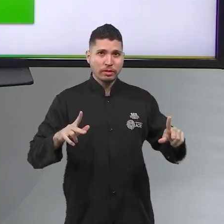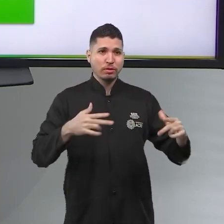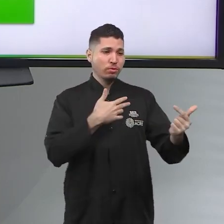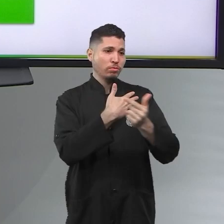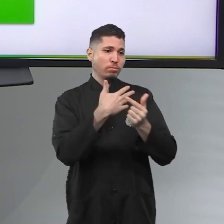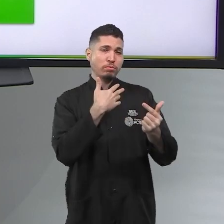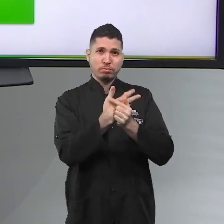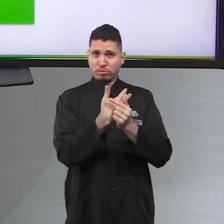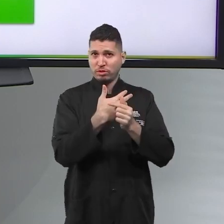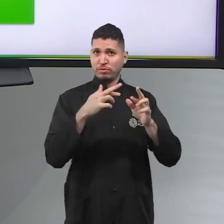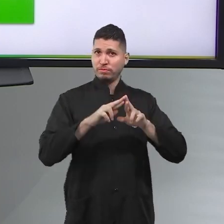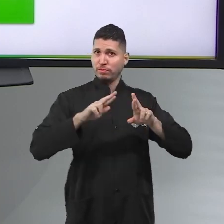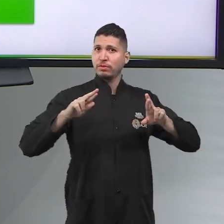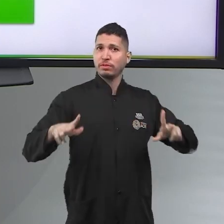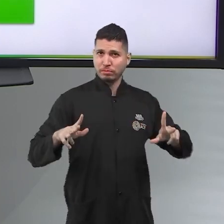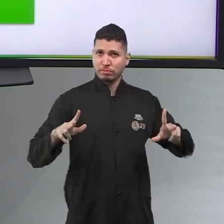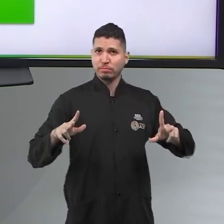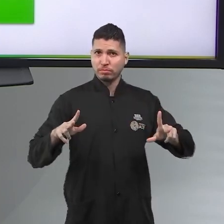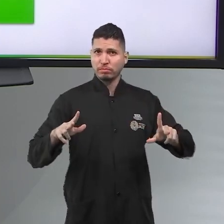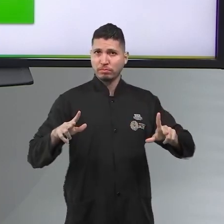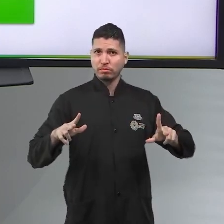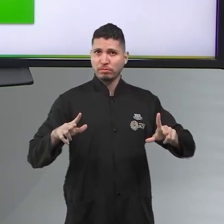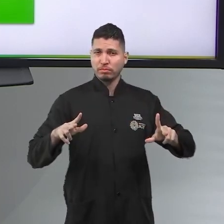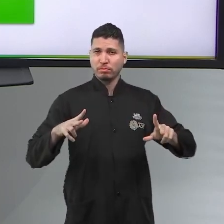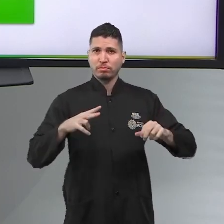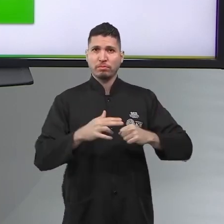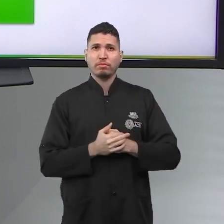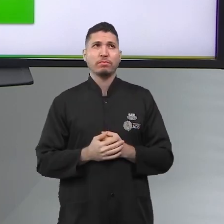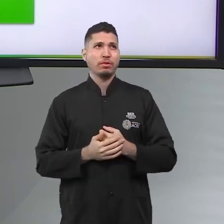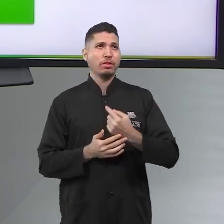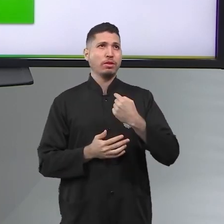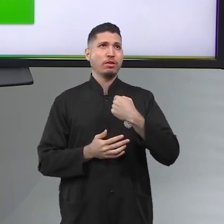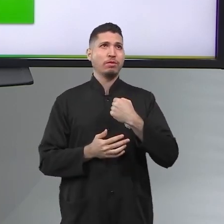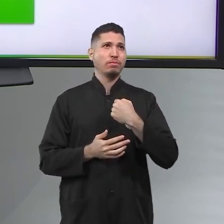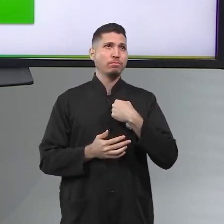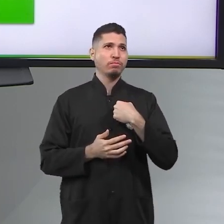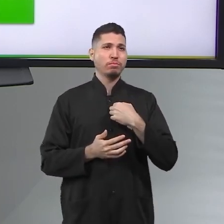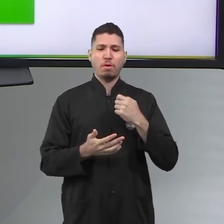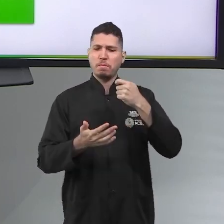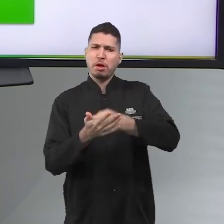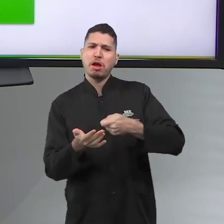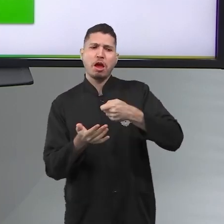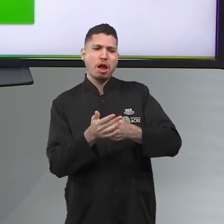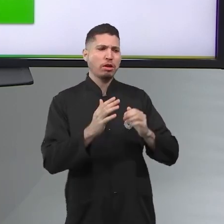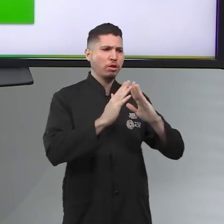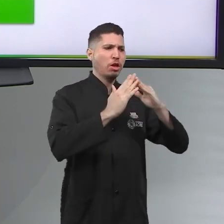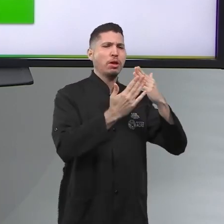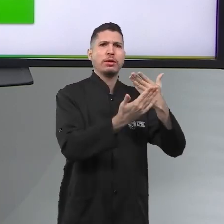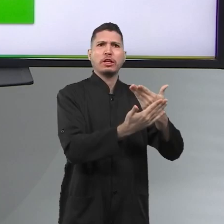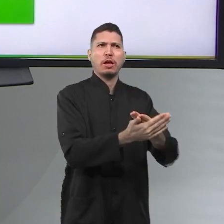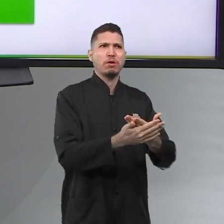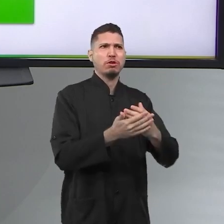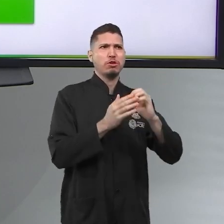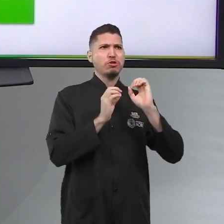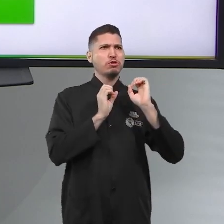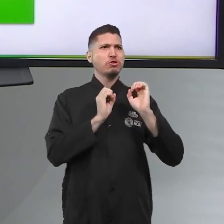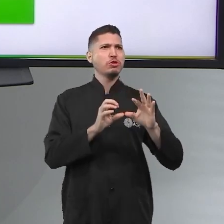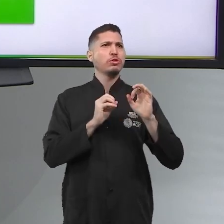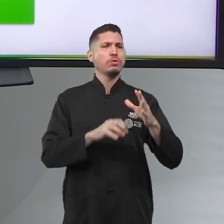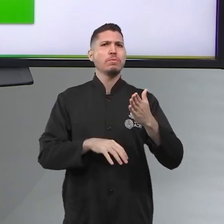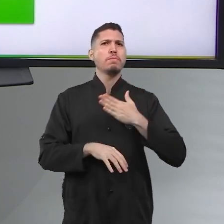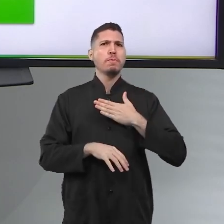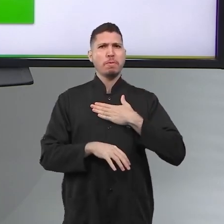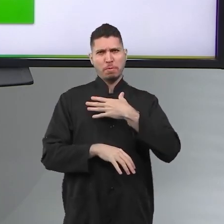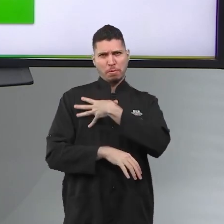podem ser confundidos. Eu não posso cobrar, por exemplo, da escola que ela eduque o meu filho